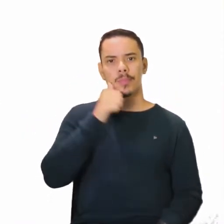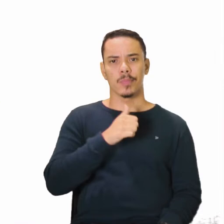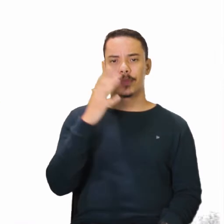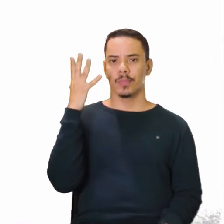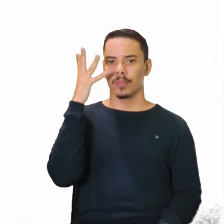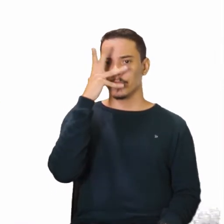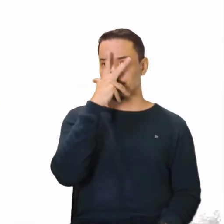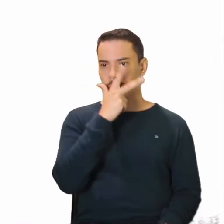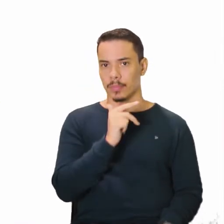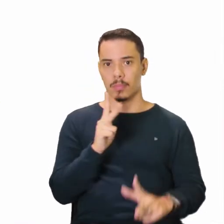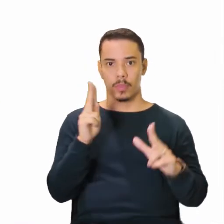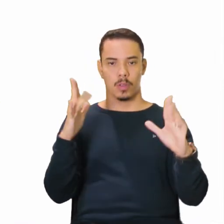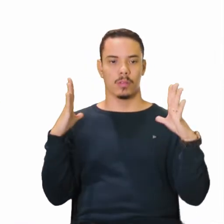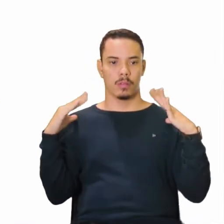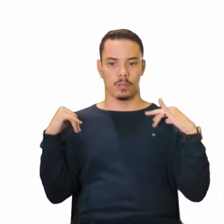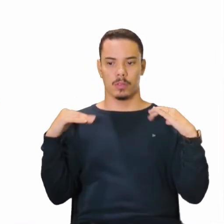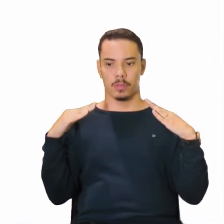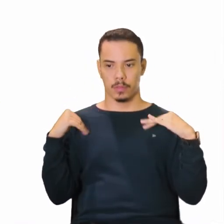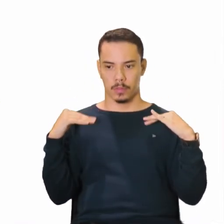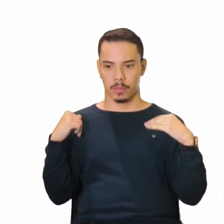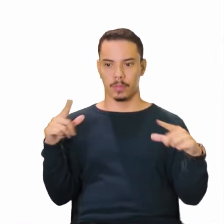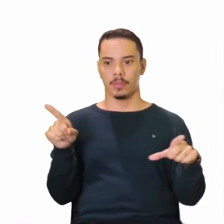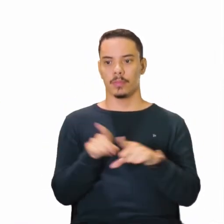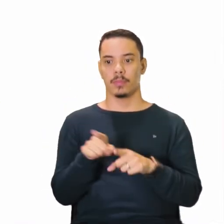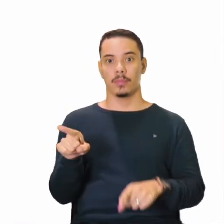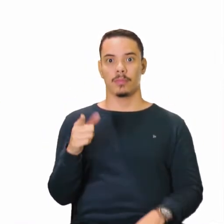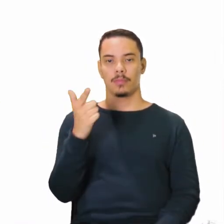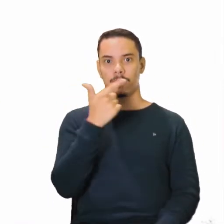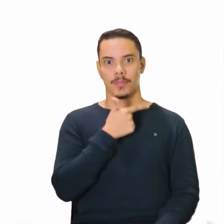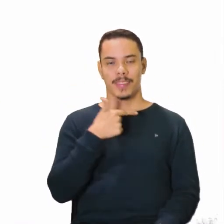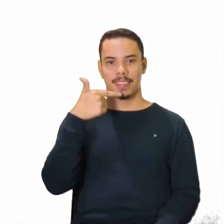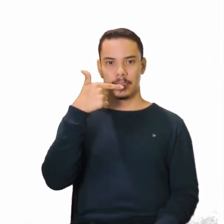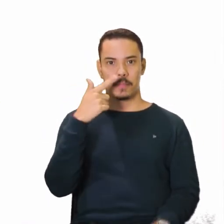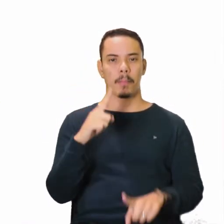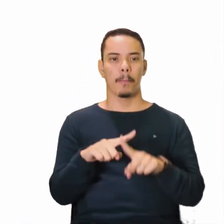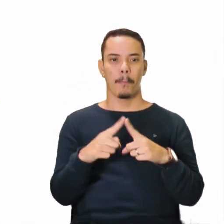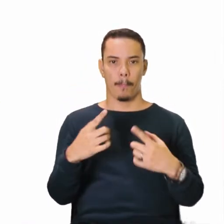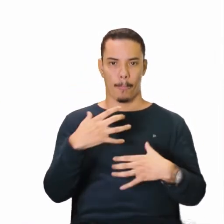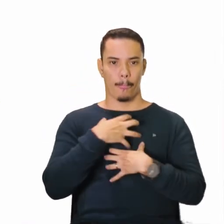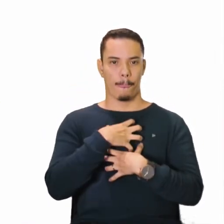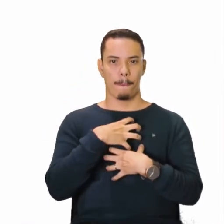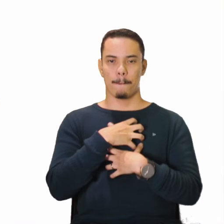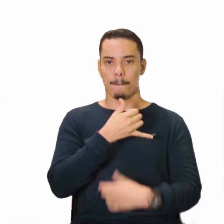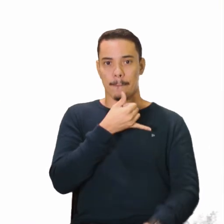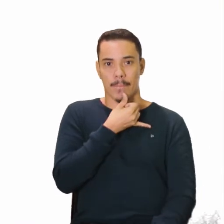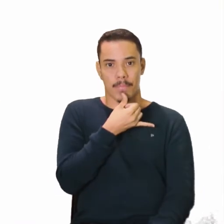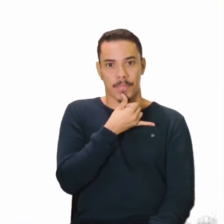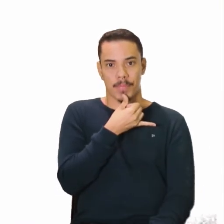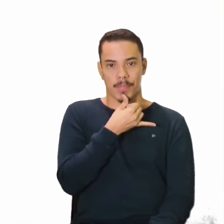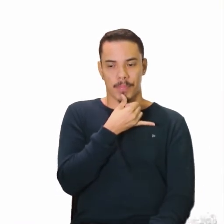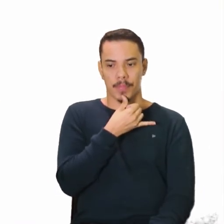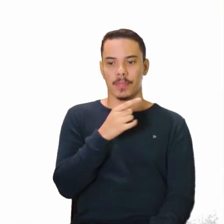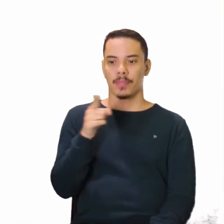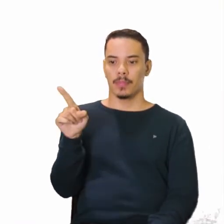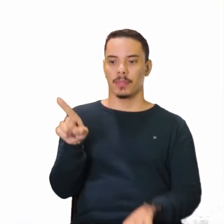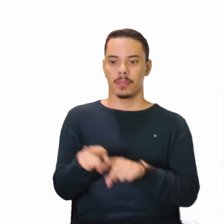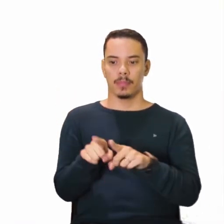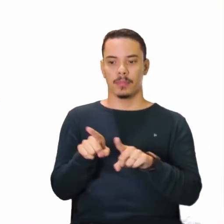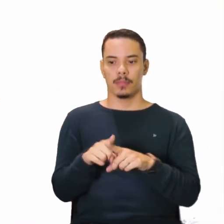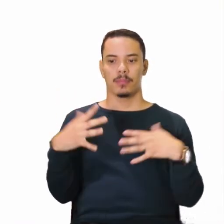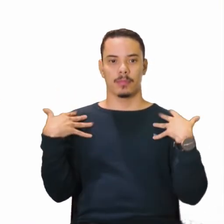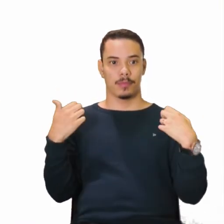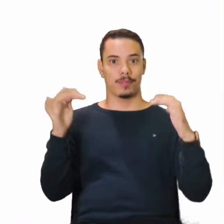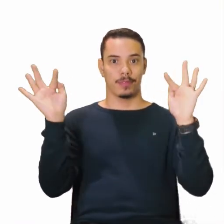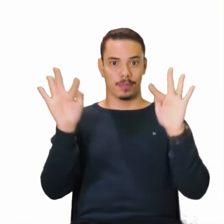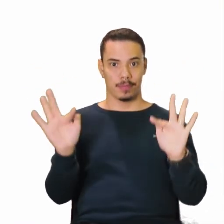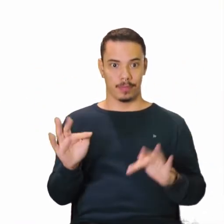lindas como os anjos. Ela está sorrindo, embora se sinta triste. Ela ficará feliz